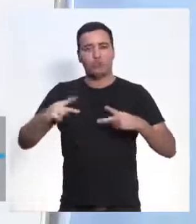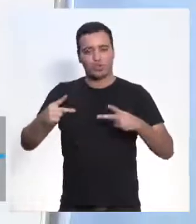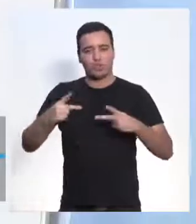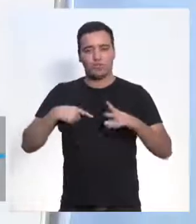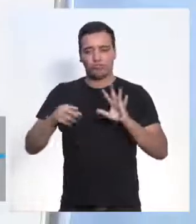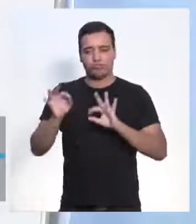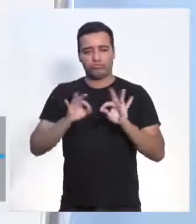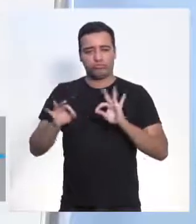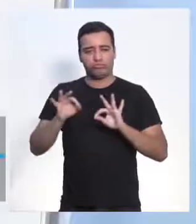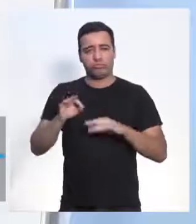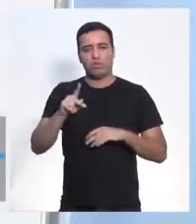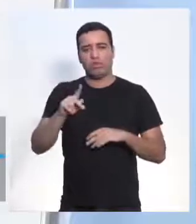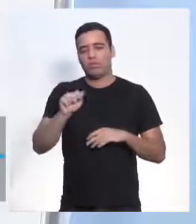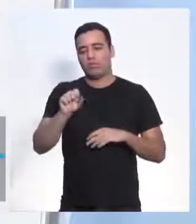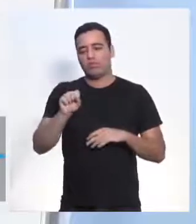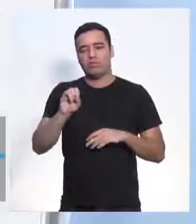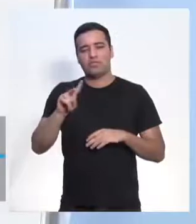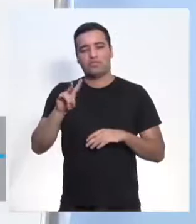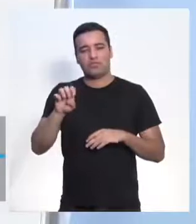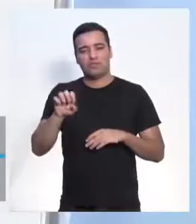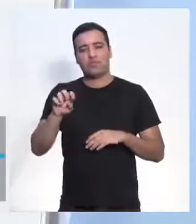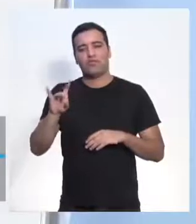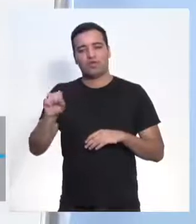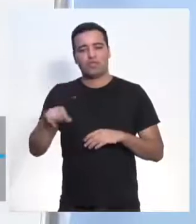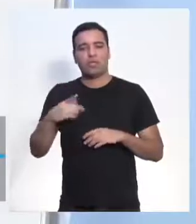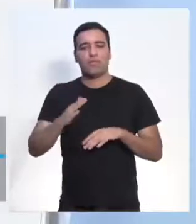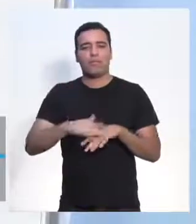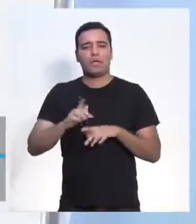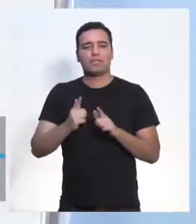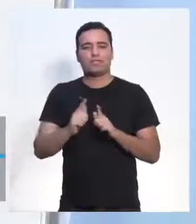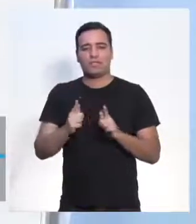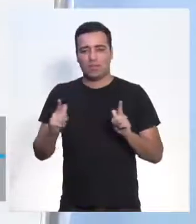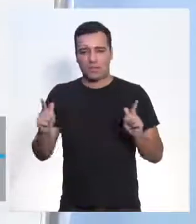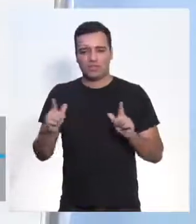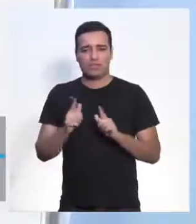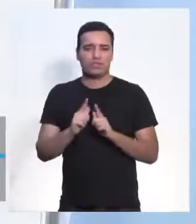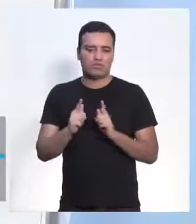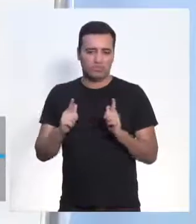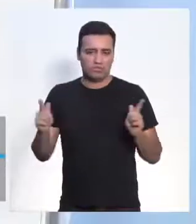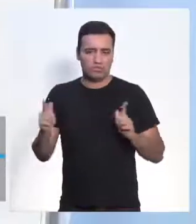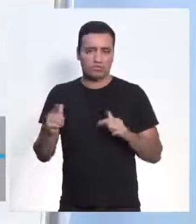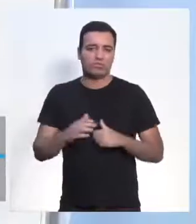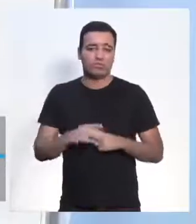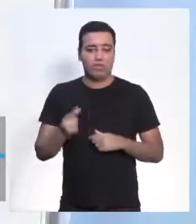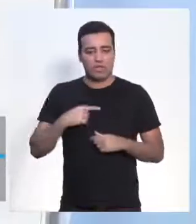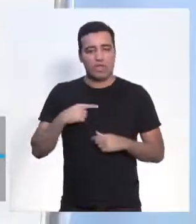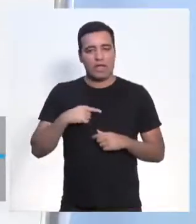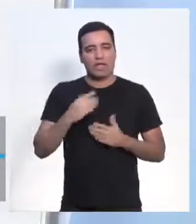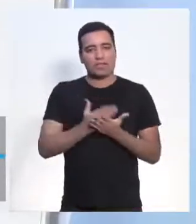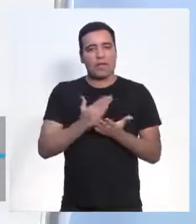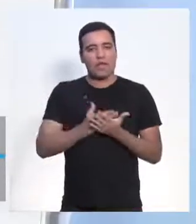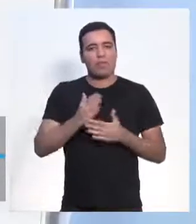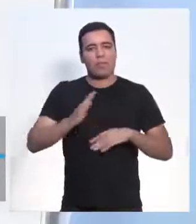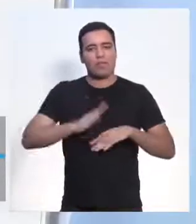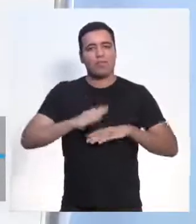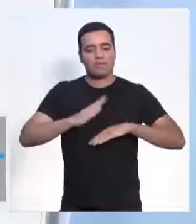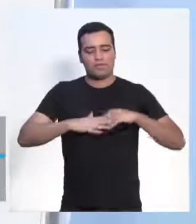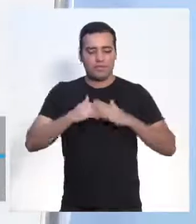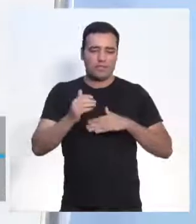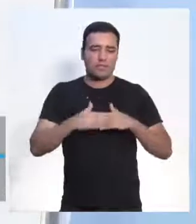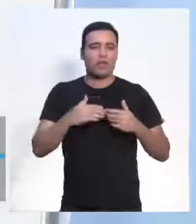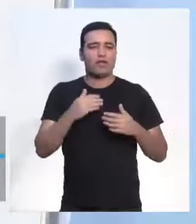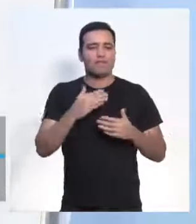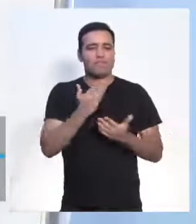montei sobre Passive Voice, que é uma aula mais gramatical. Essa aula ela não é tão gramatical, a gente tenta equilibrar um pouquinho, trabalhar mais as habilidades mesmo, né?